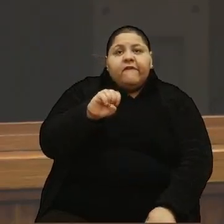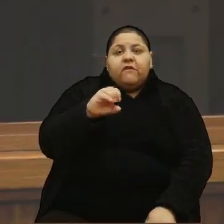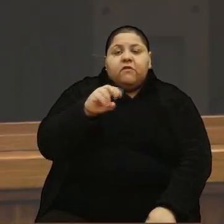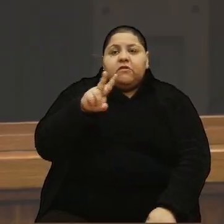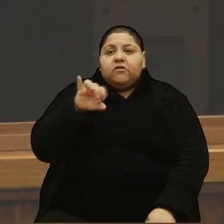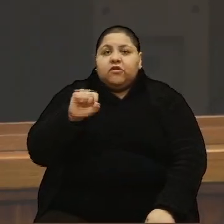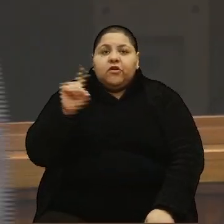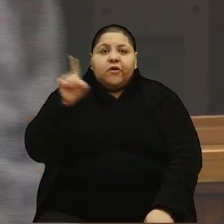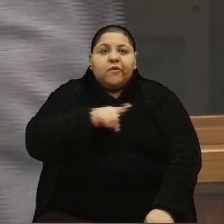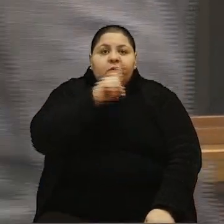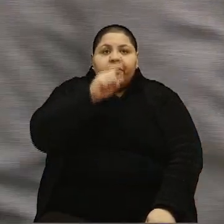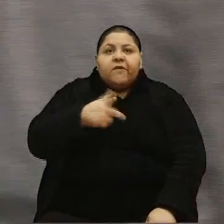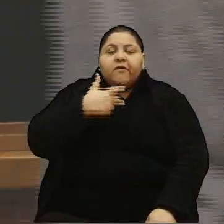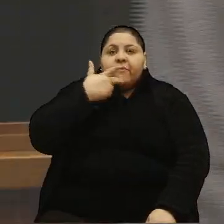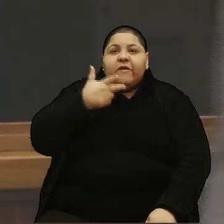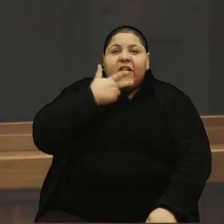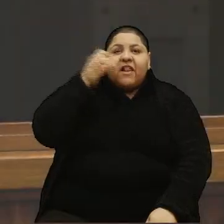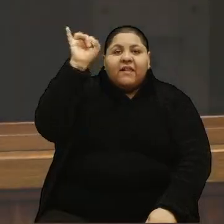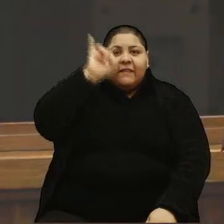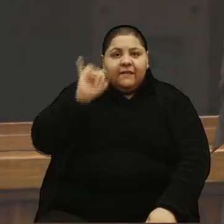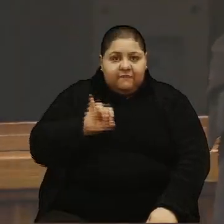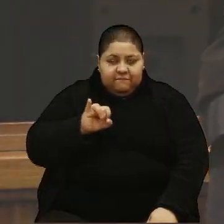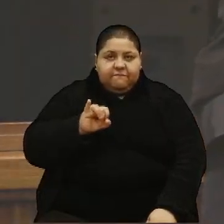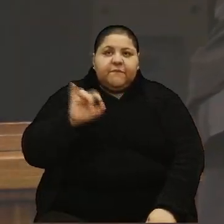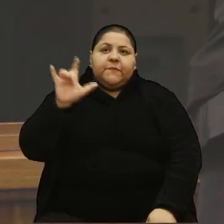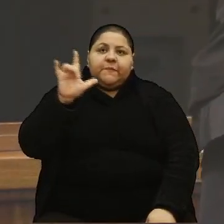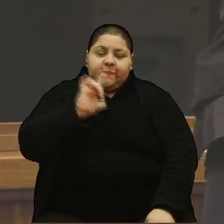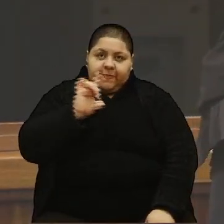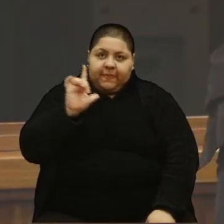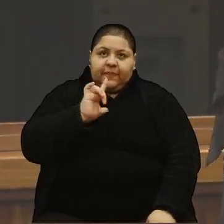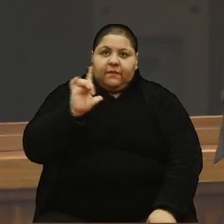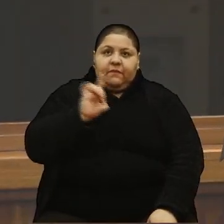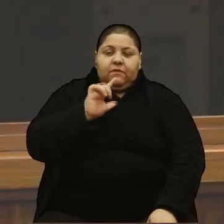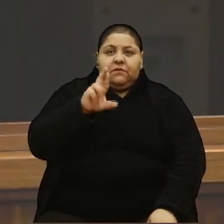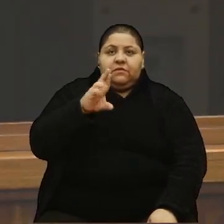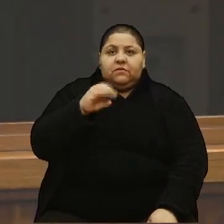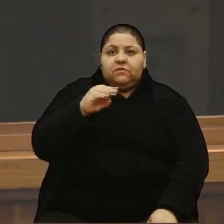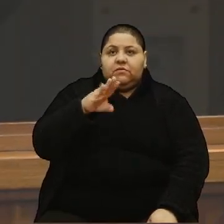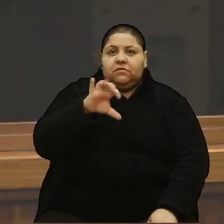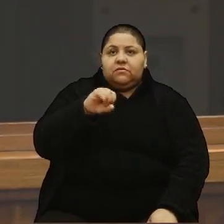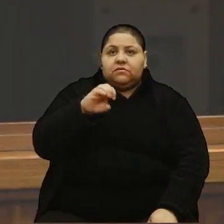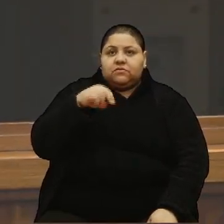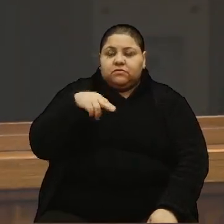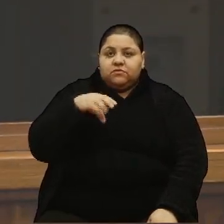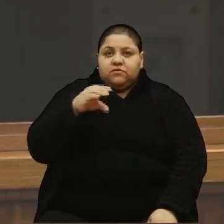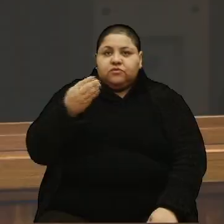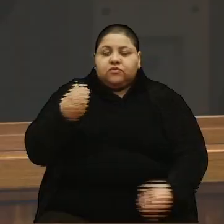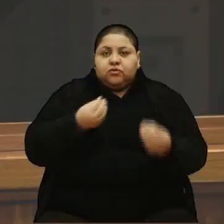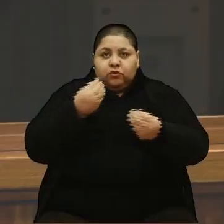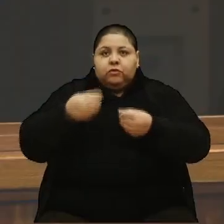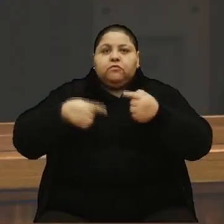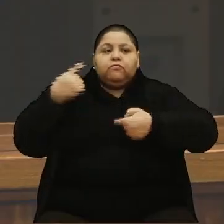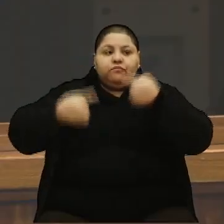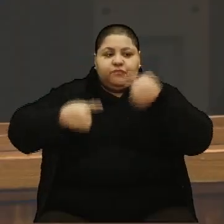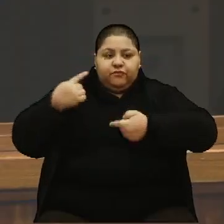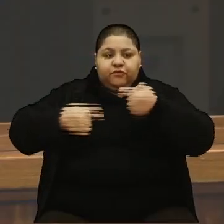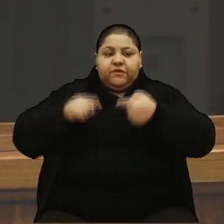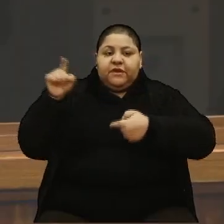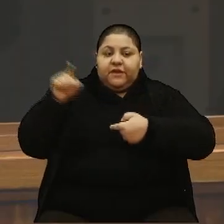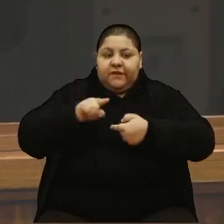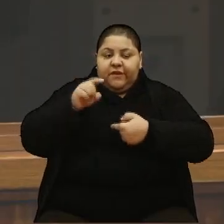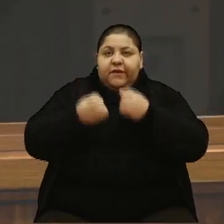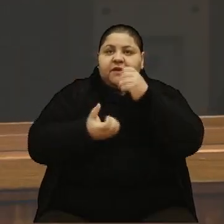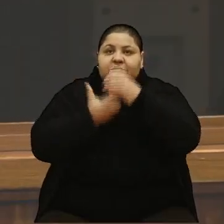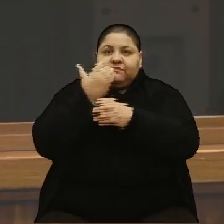Proibido Falar Italiano. Terá o Robinson Cabral como debatedor, que é um dos produtores